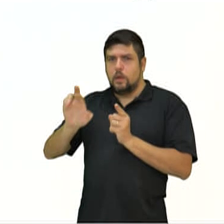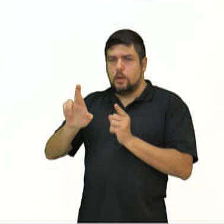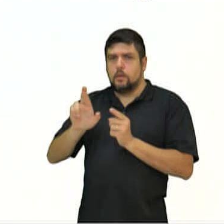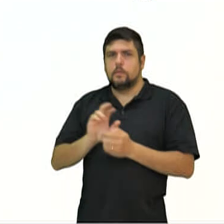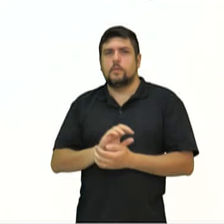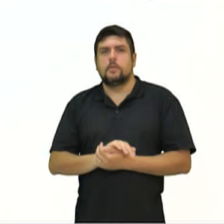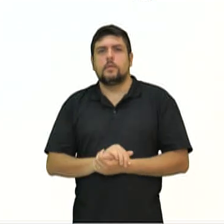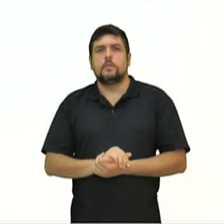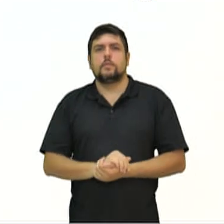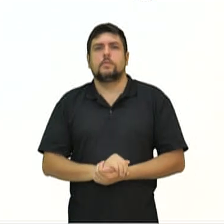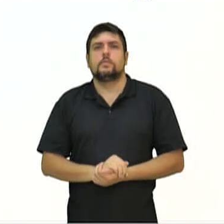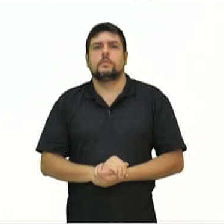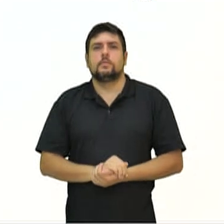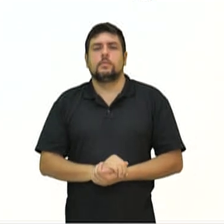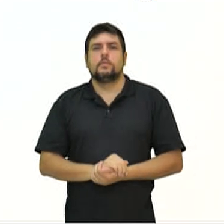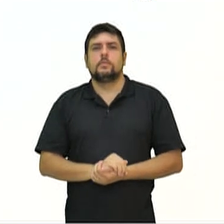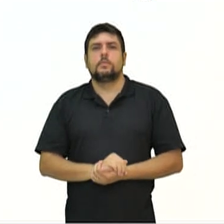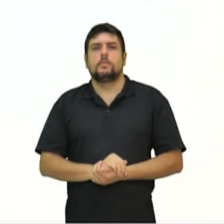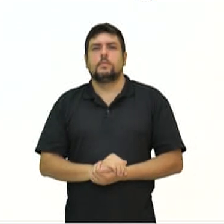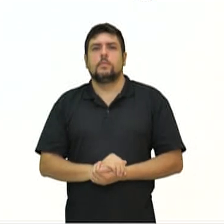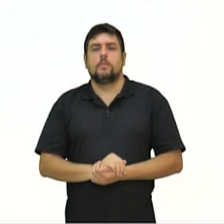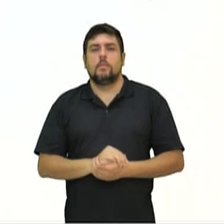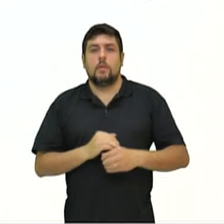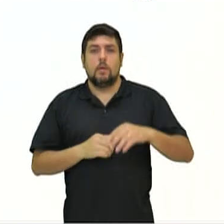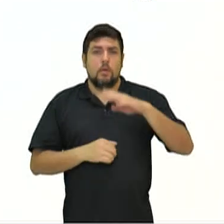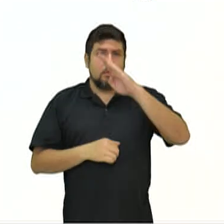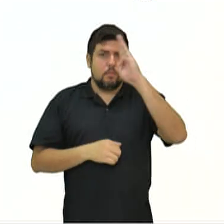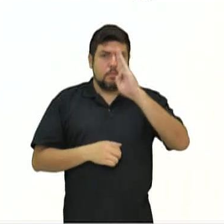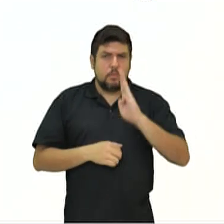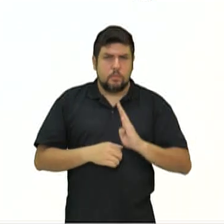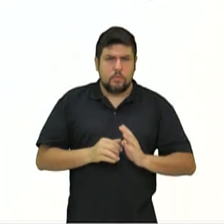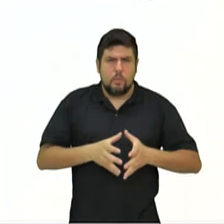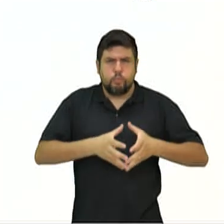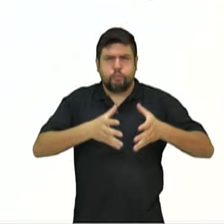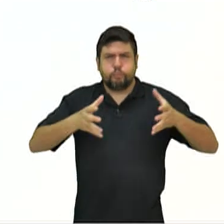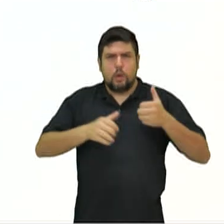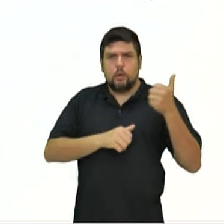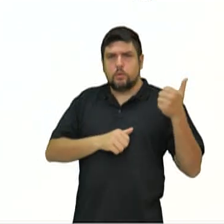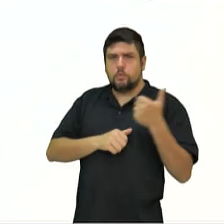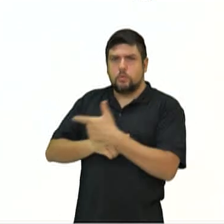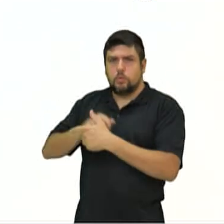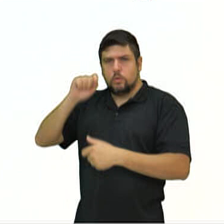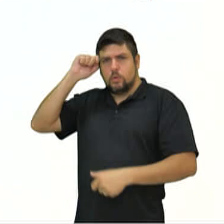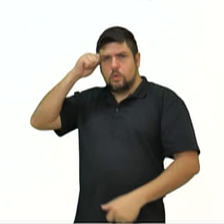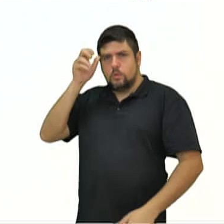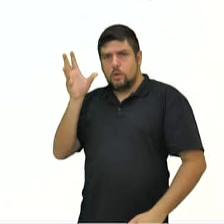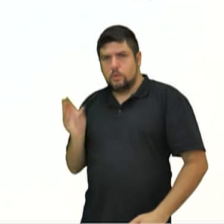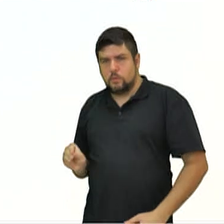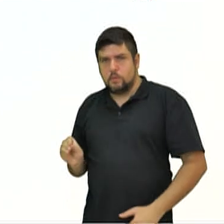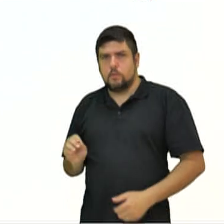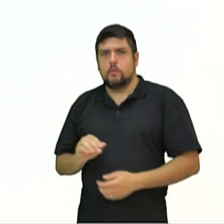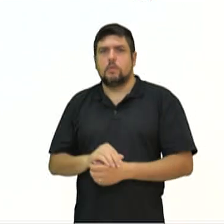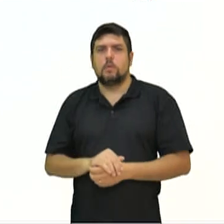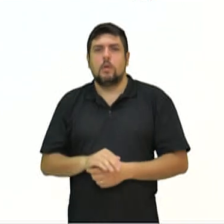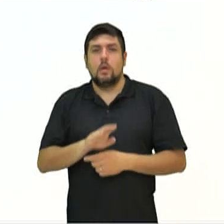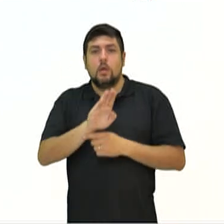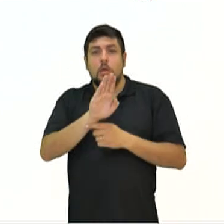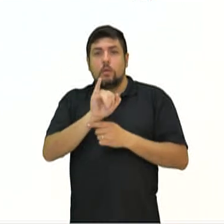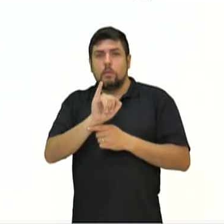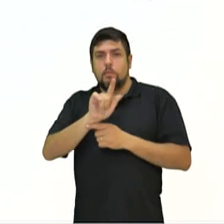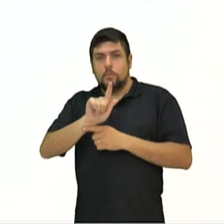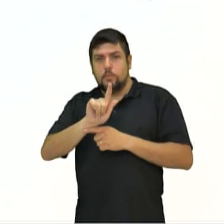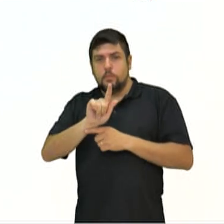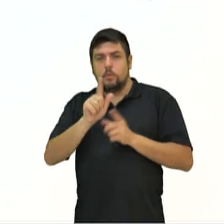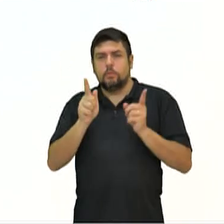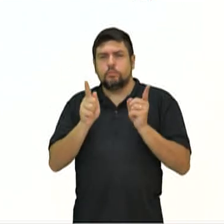South Africa. Que o Brasil ele é maior do que a África do Sul. Big também é um adjetivo curto, então a gente